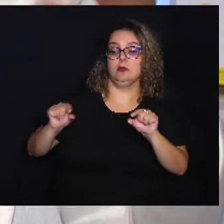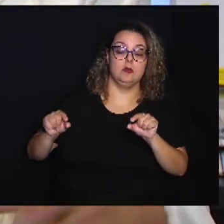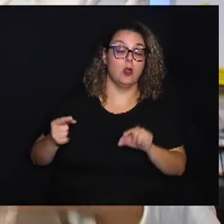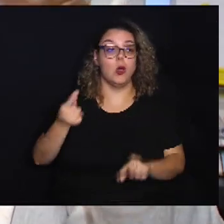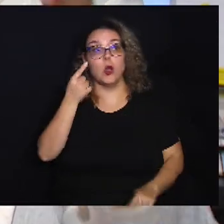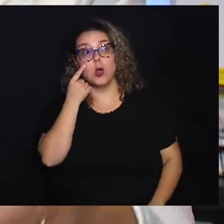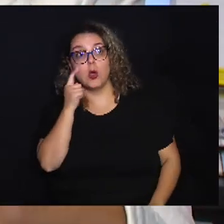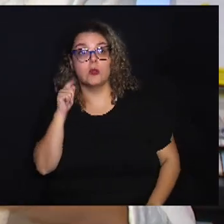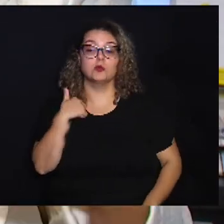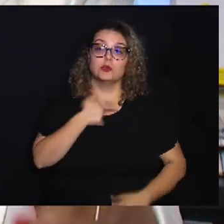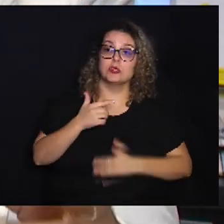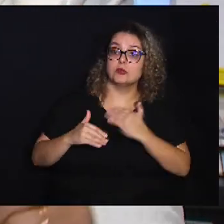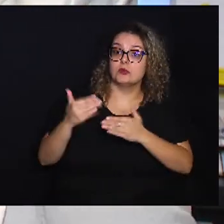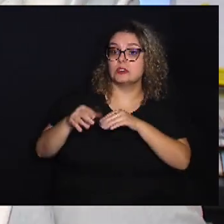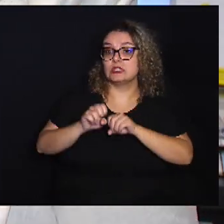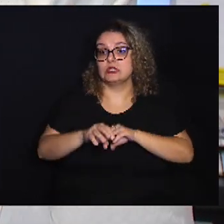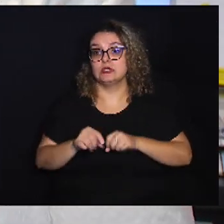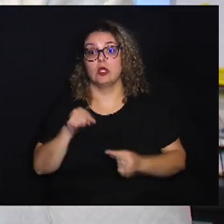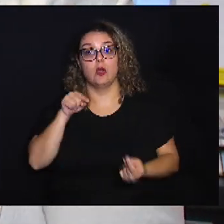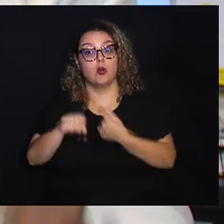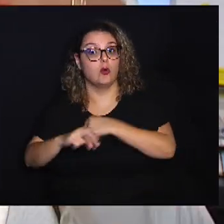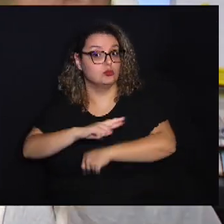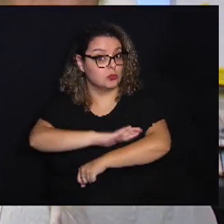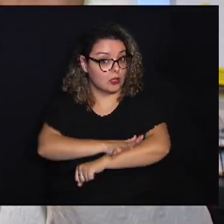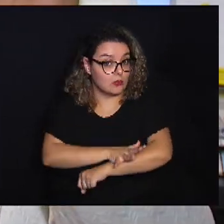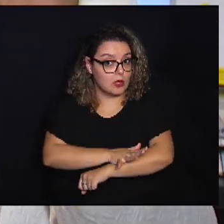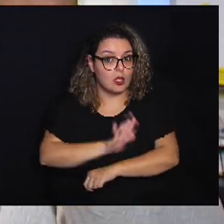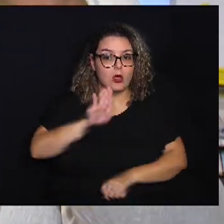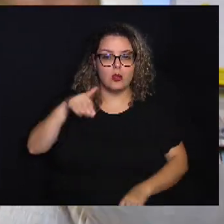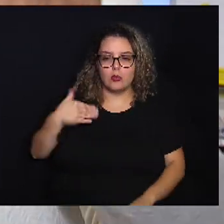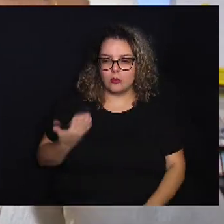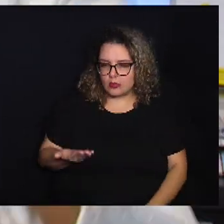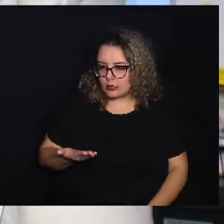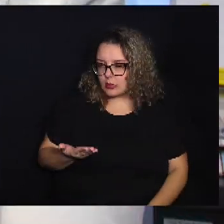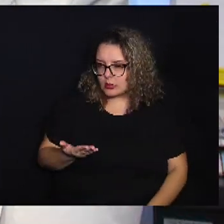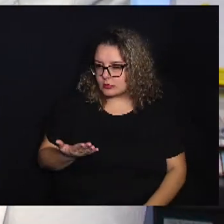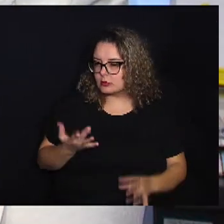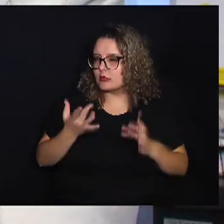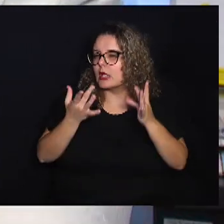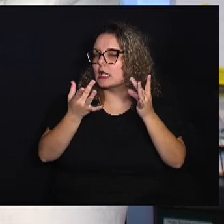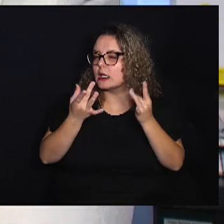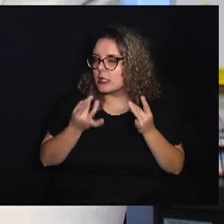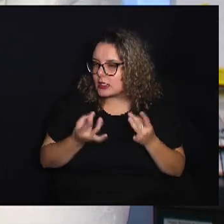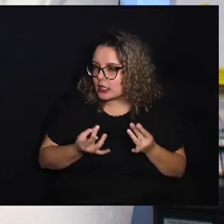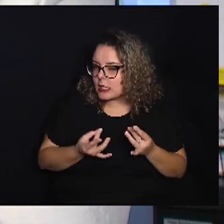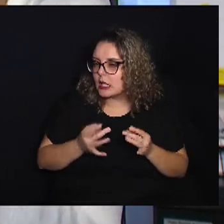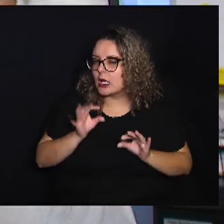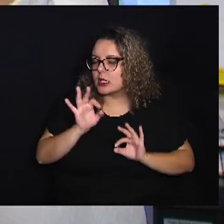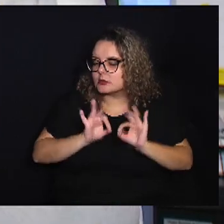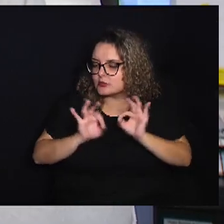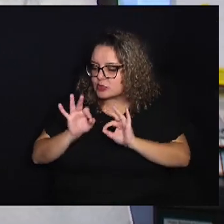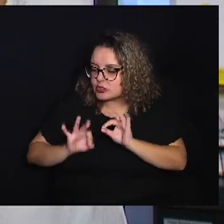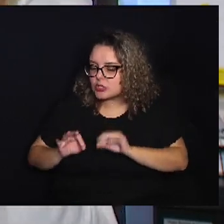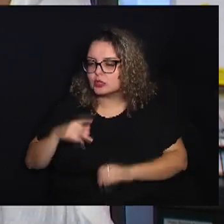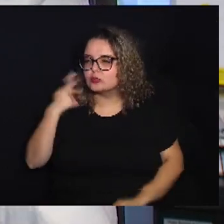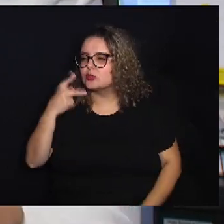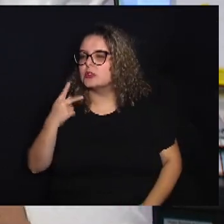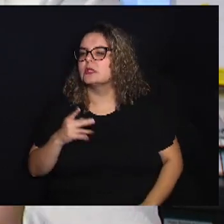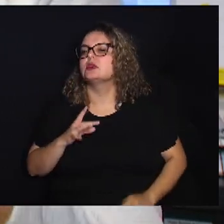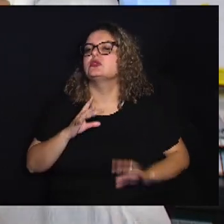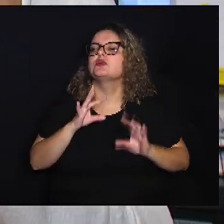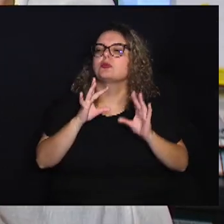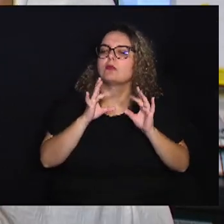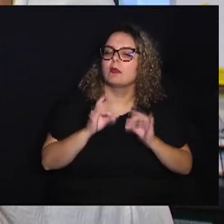nós desenvolvemos a educação antirracista. Quando você vai detalhar esse projeto político-pedagógico, você vai